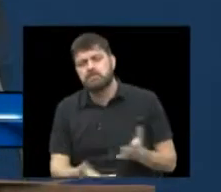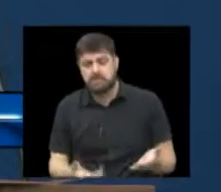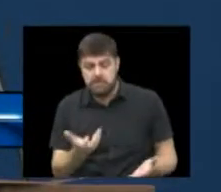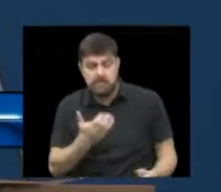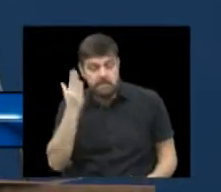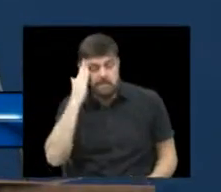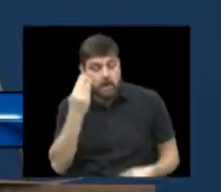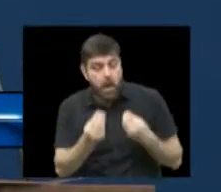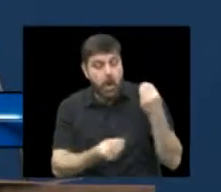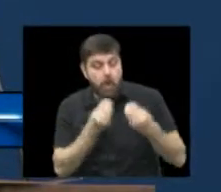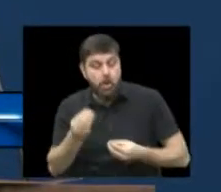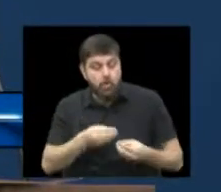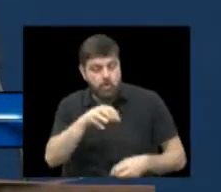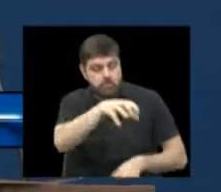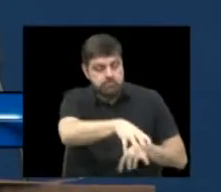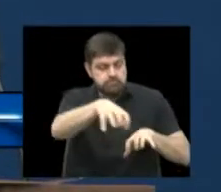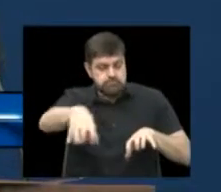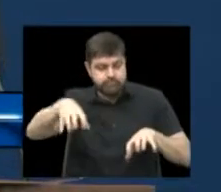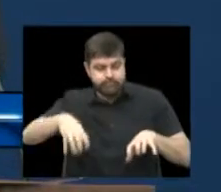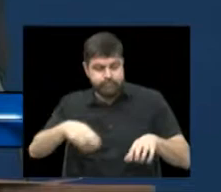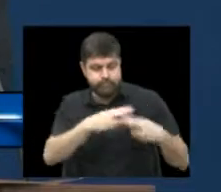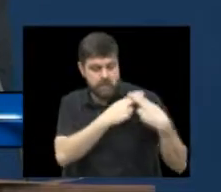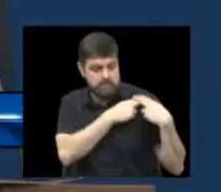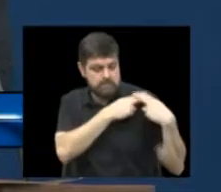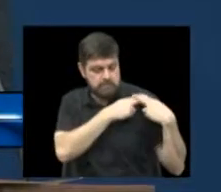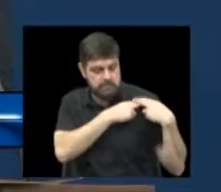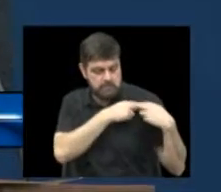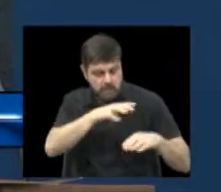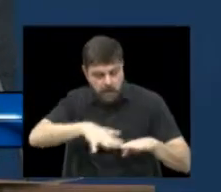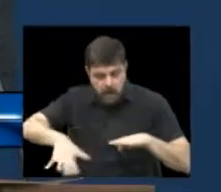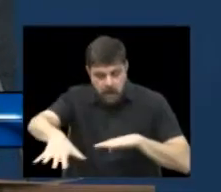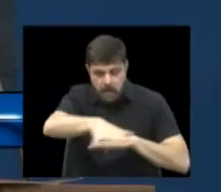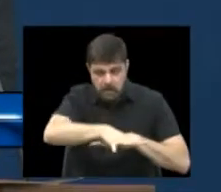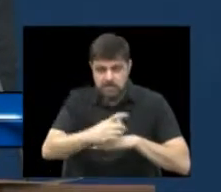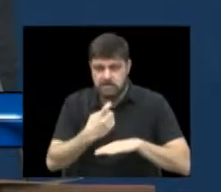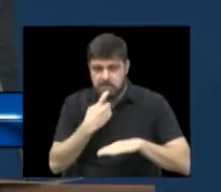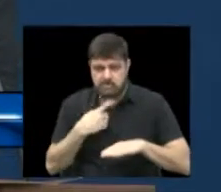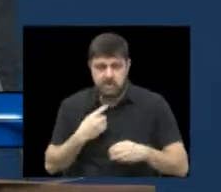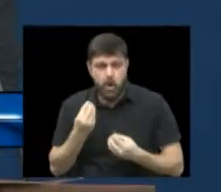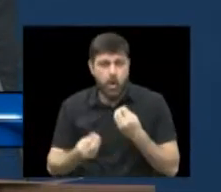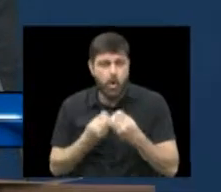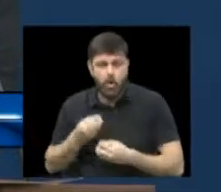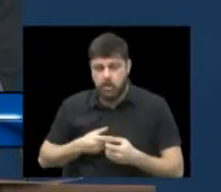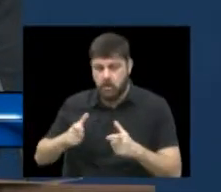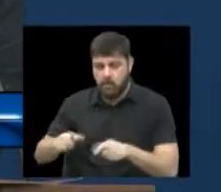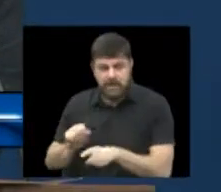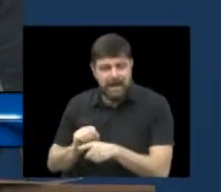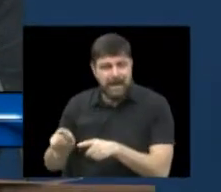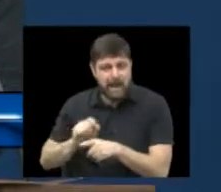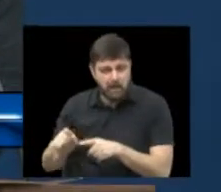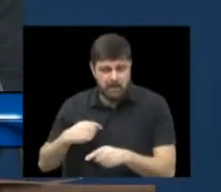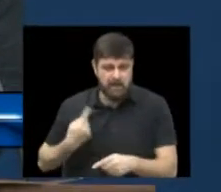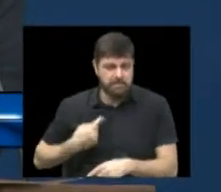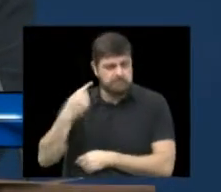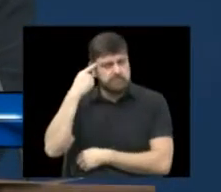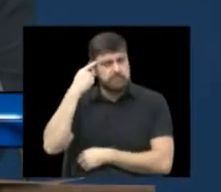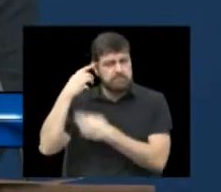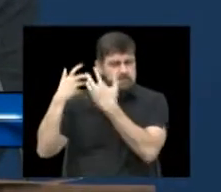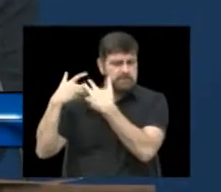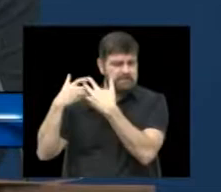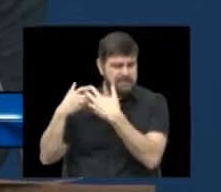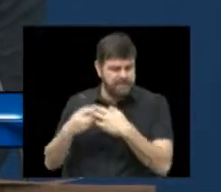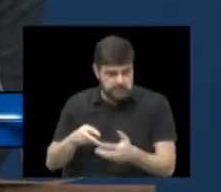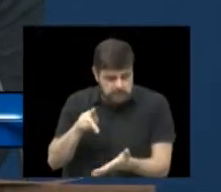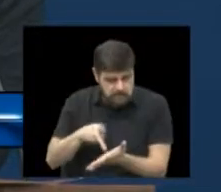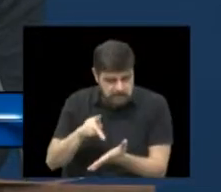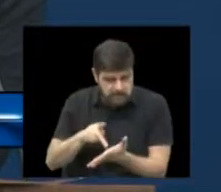como estão funcionando as ARs, se as ARs, os prédios, eles são locados ou não. Porque está na hora de a gente parar para pensar se